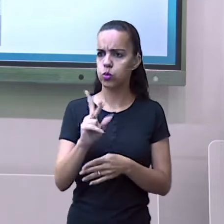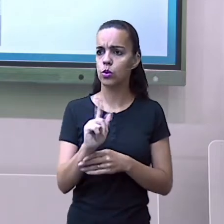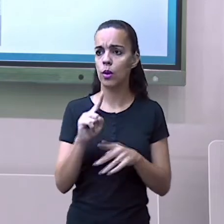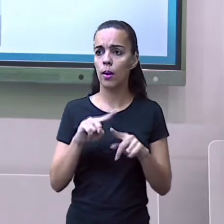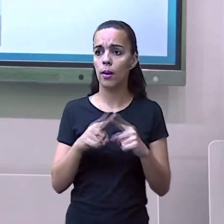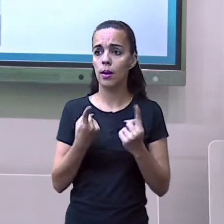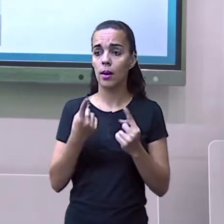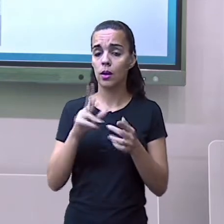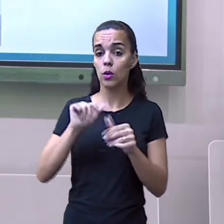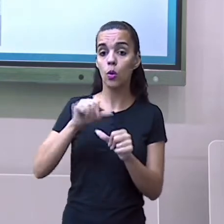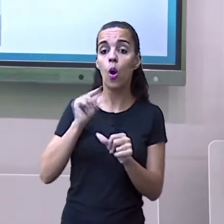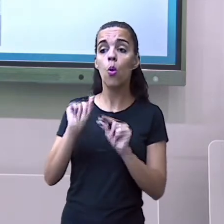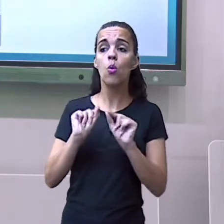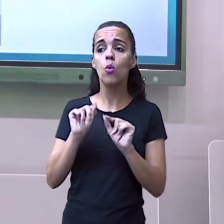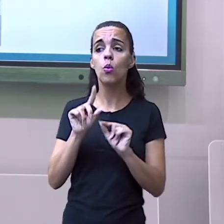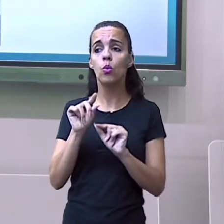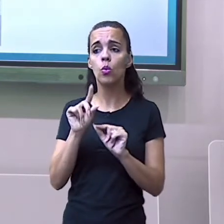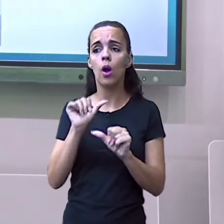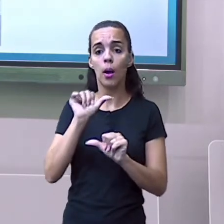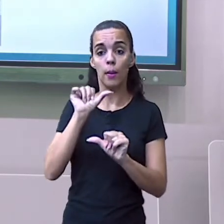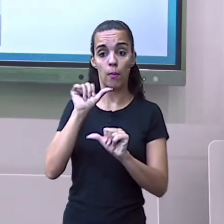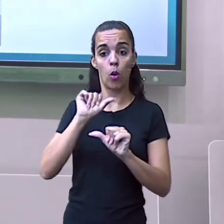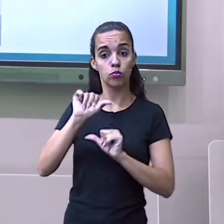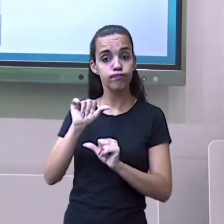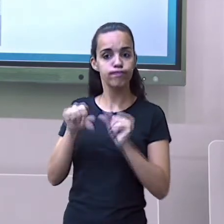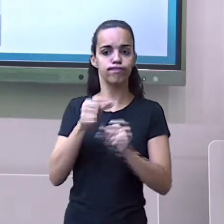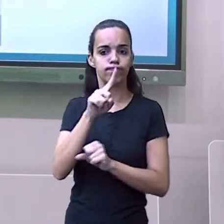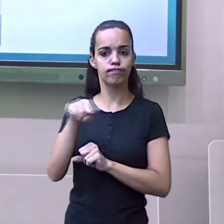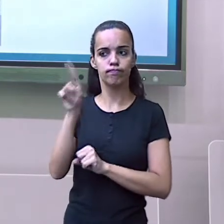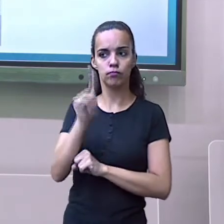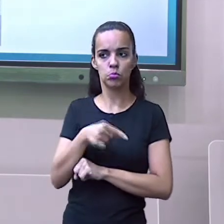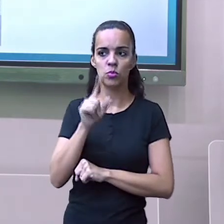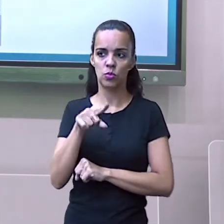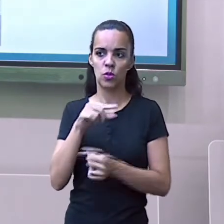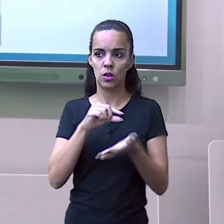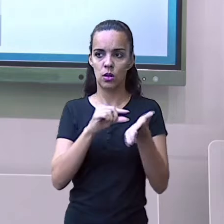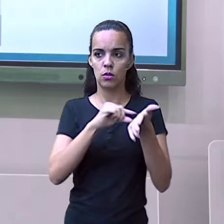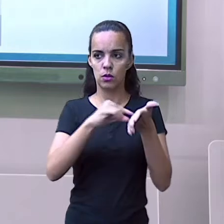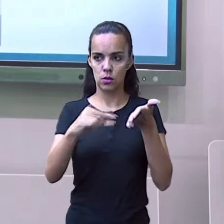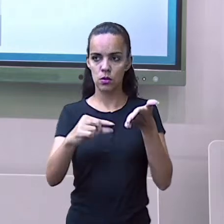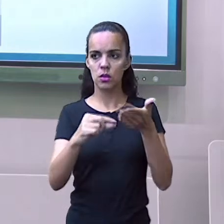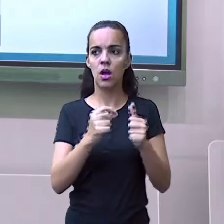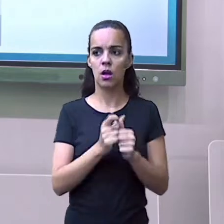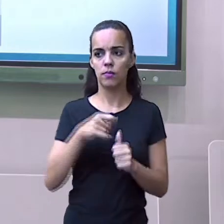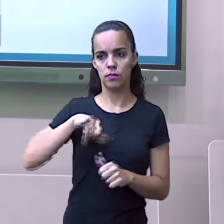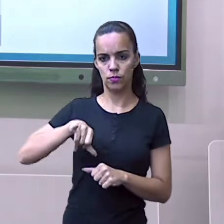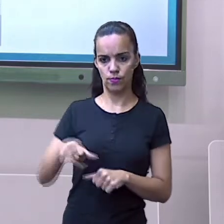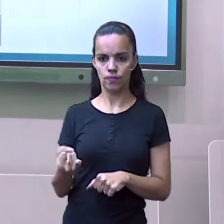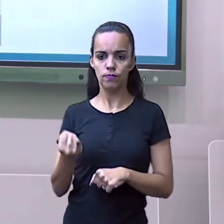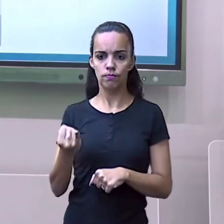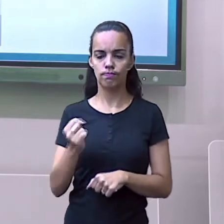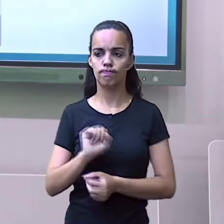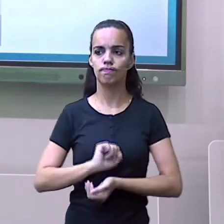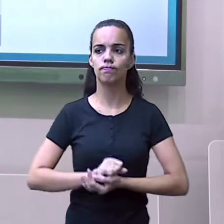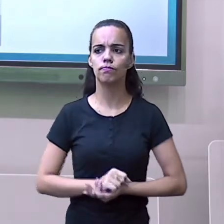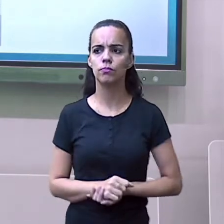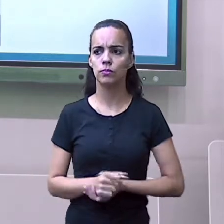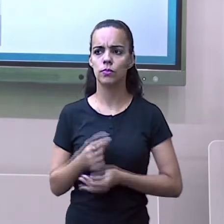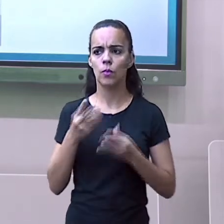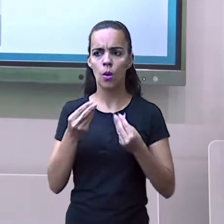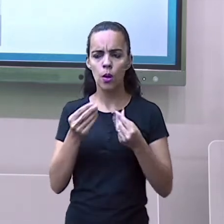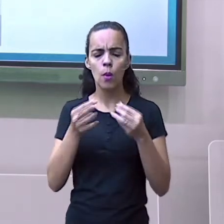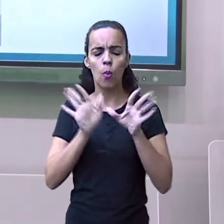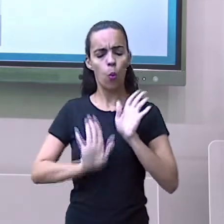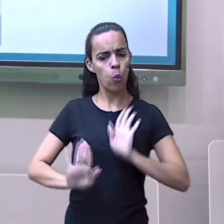A única coisa que pode ser anulada daquele contrato são as cláusulas abusivas. Então,